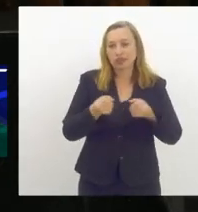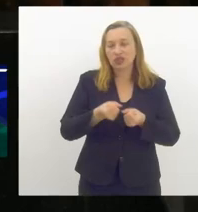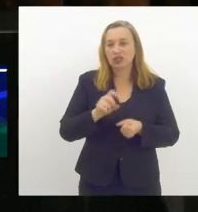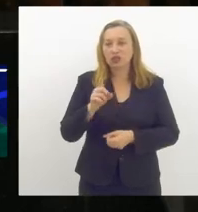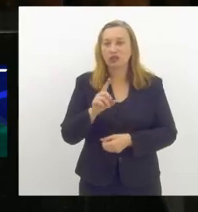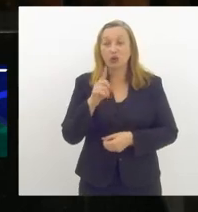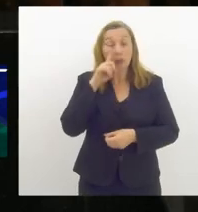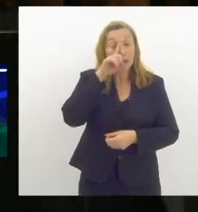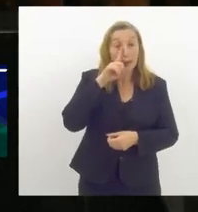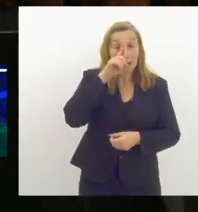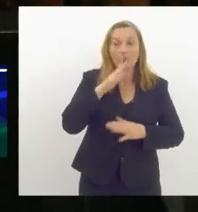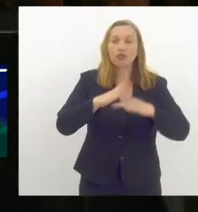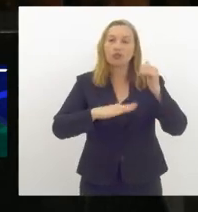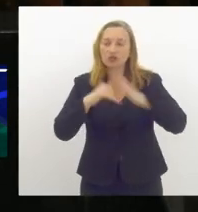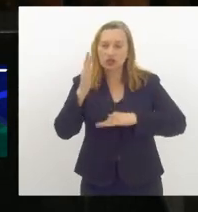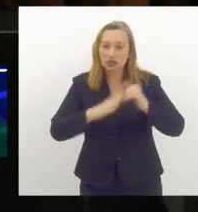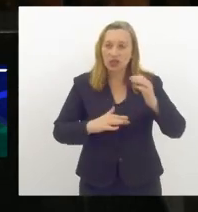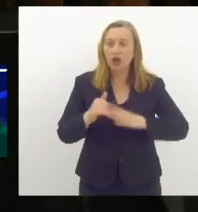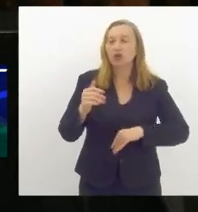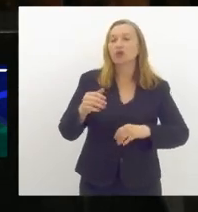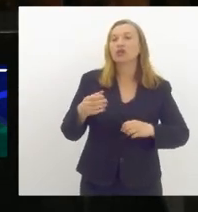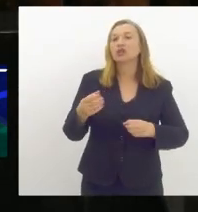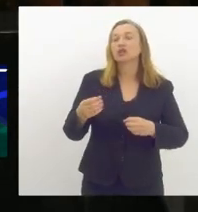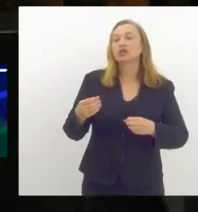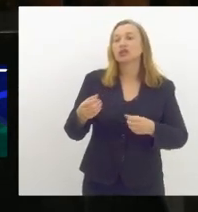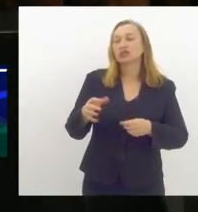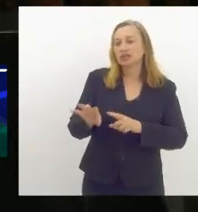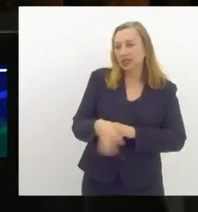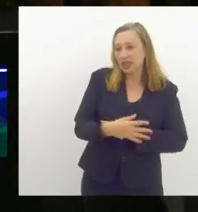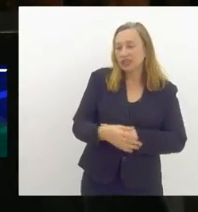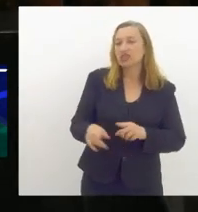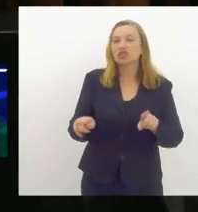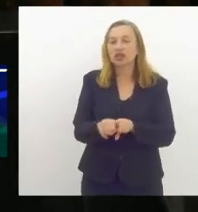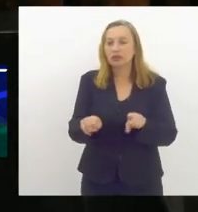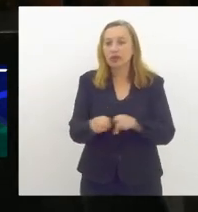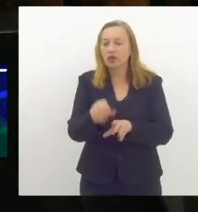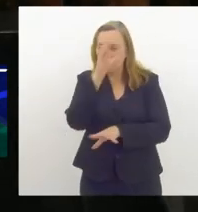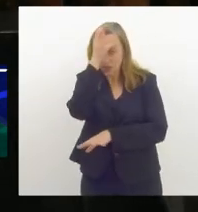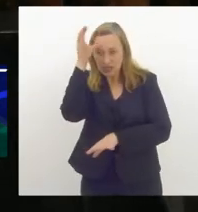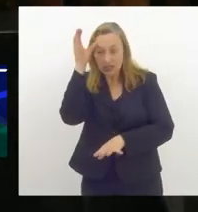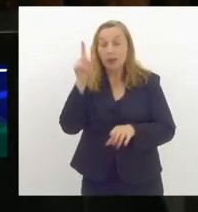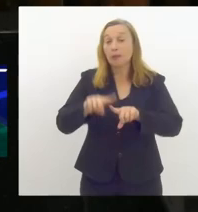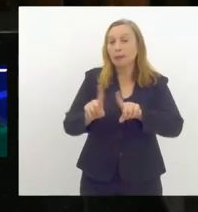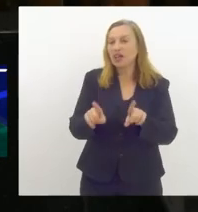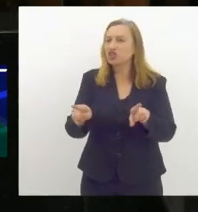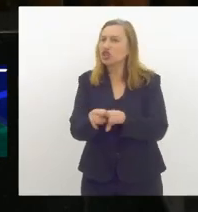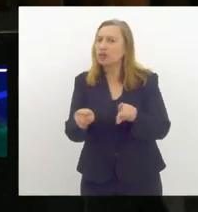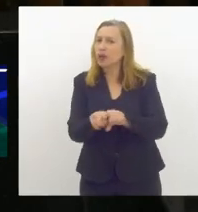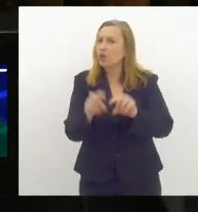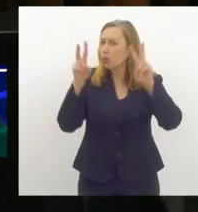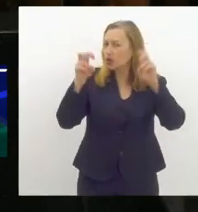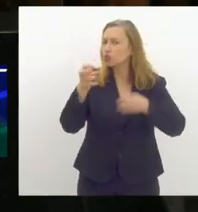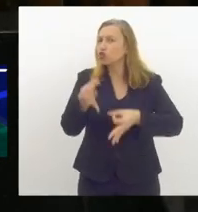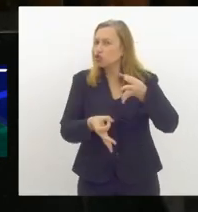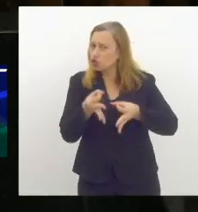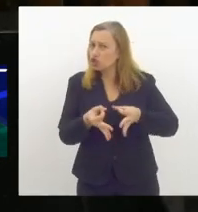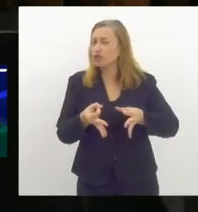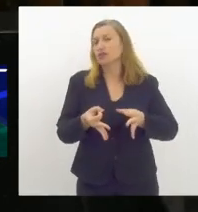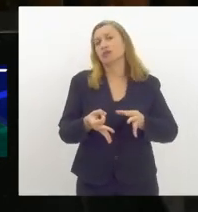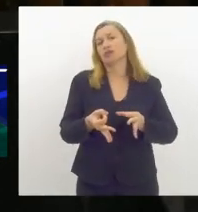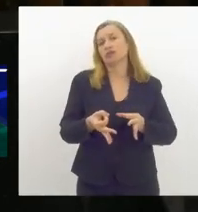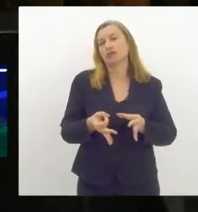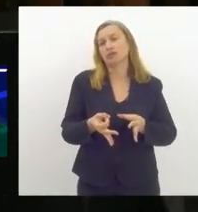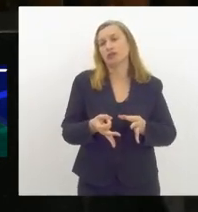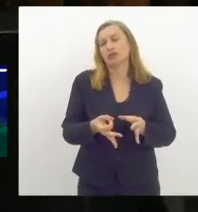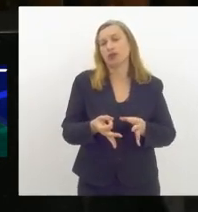é um risco a profissional taxista um risco ao passageiro mas também uma questão de Justiça